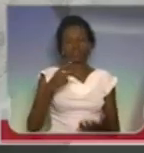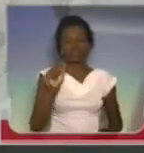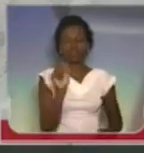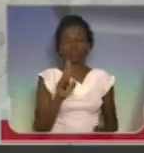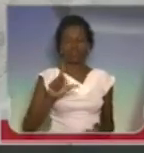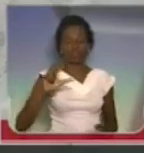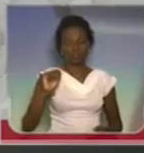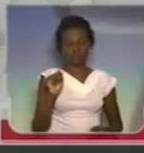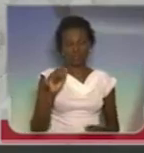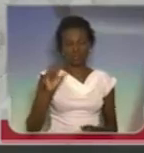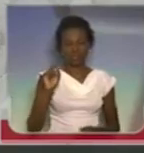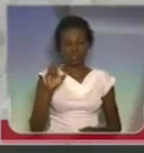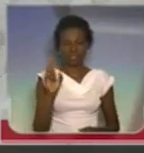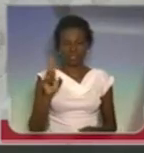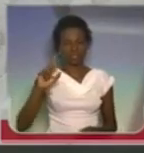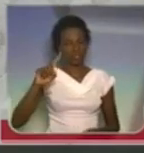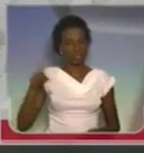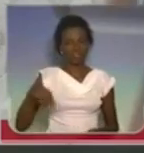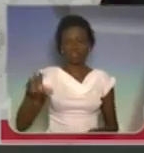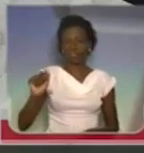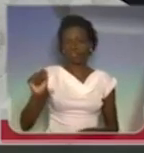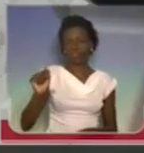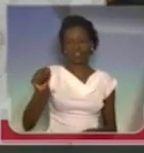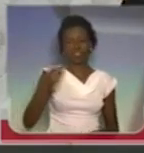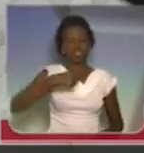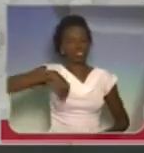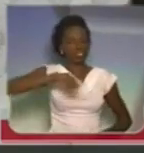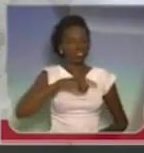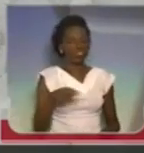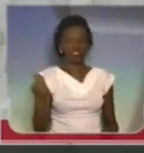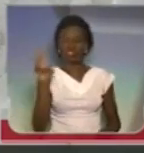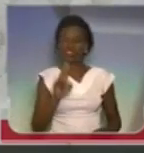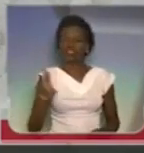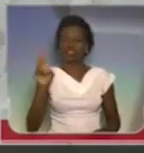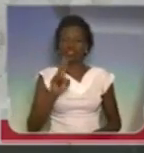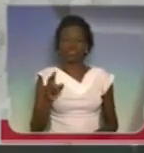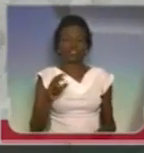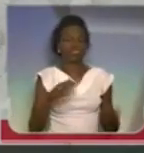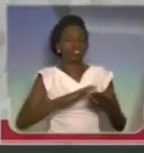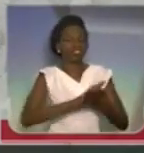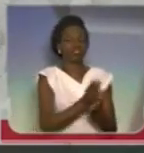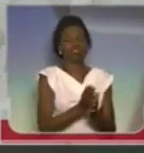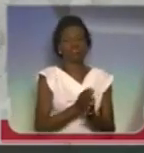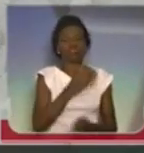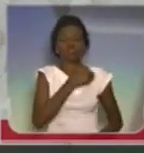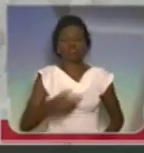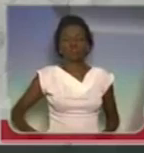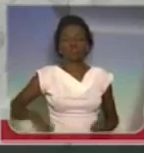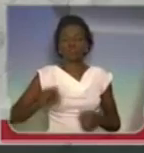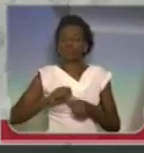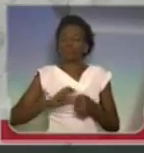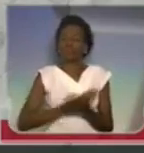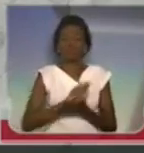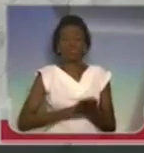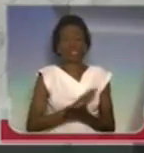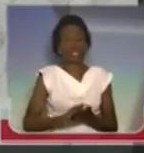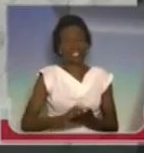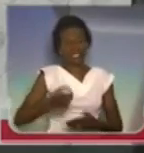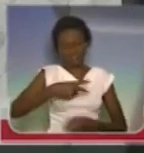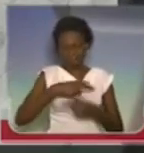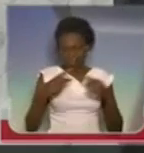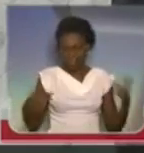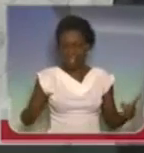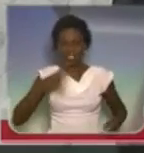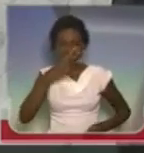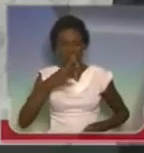destruídas por falta de recursos e o governo não toma uma única Providência mesmo com todas as nossas denúncias aqui pela